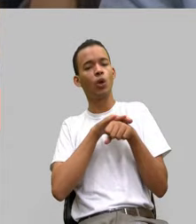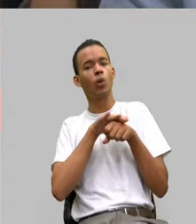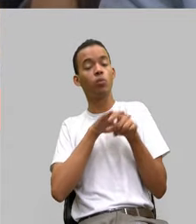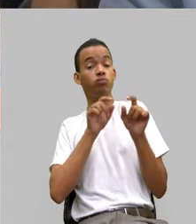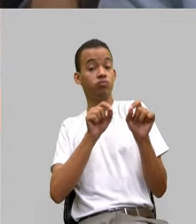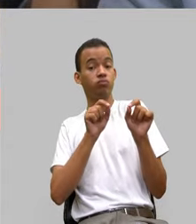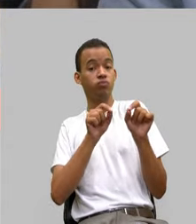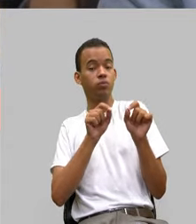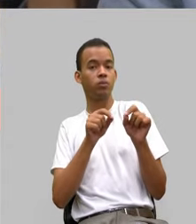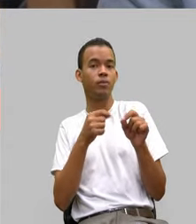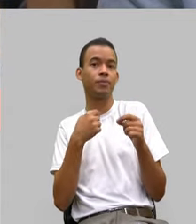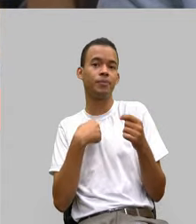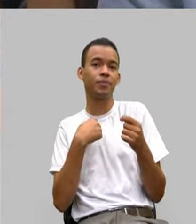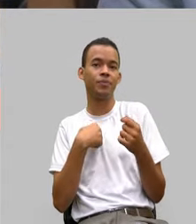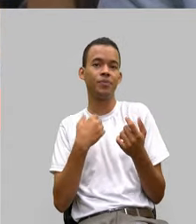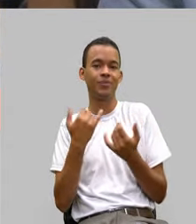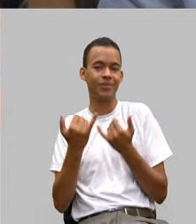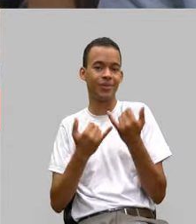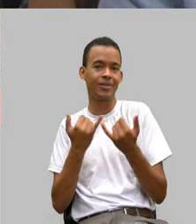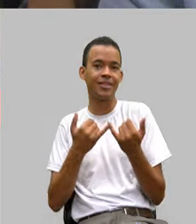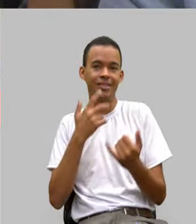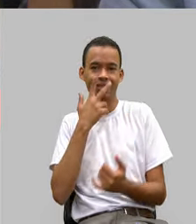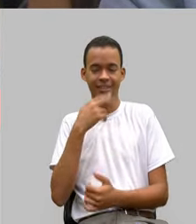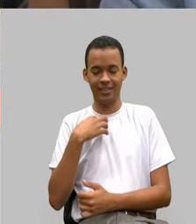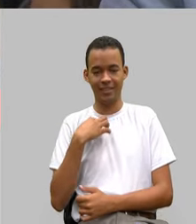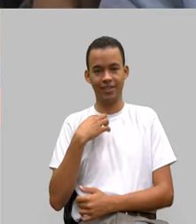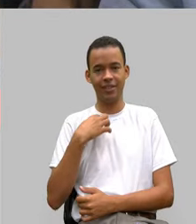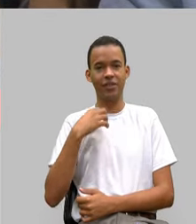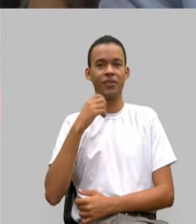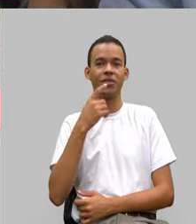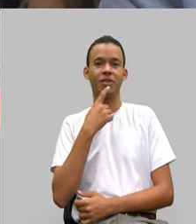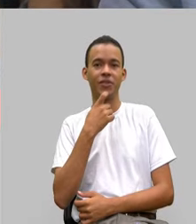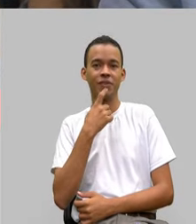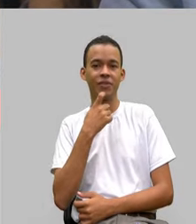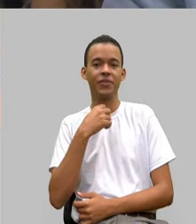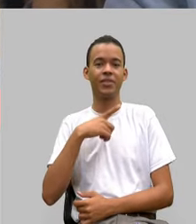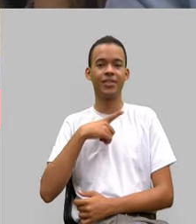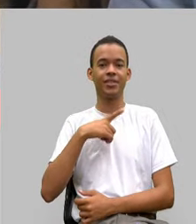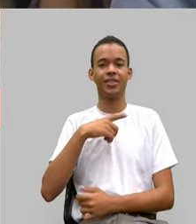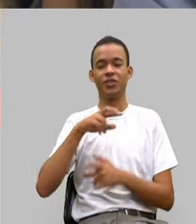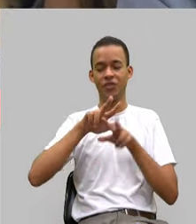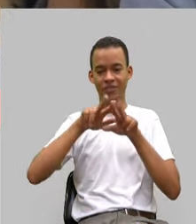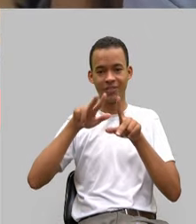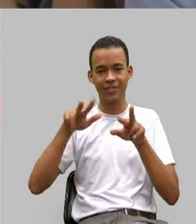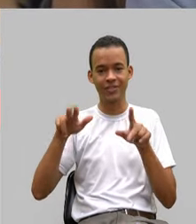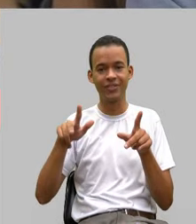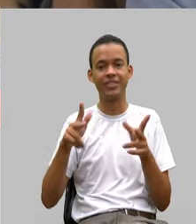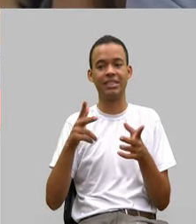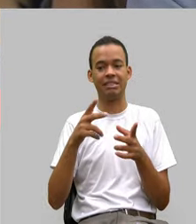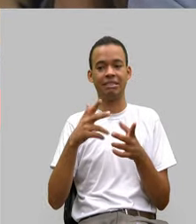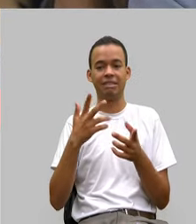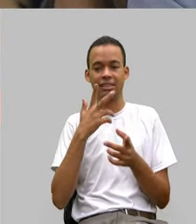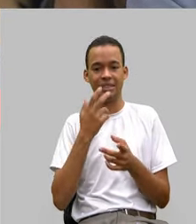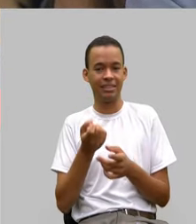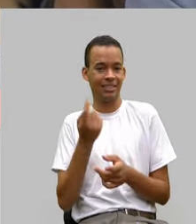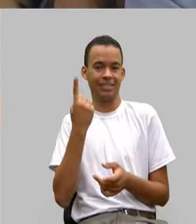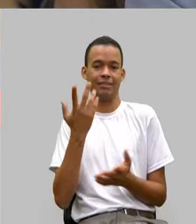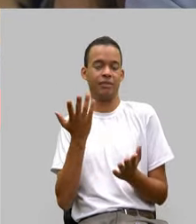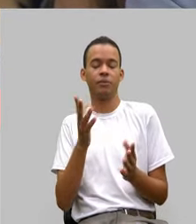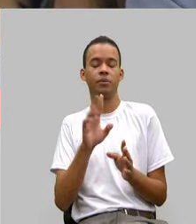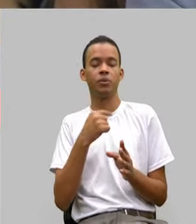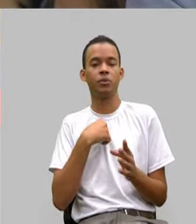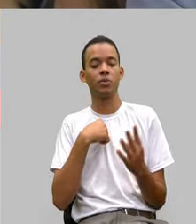brincava agora H pouco dessa deputada de vermelho com vários pontos de radicalidade como é que é isso E aí eu conheci a turma